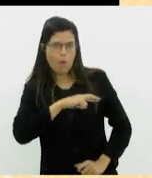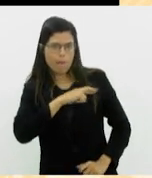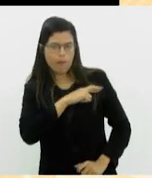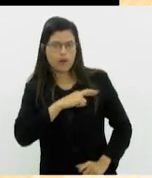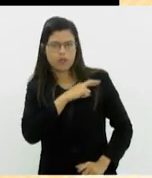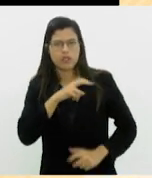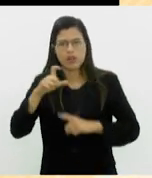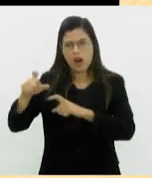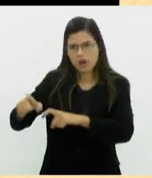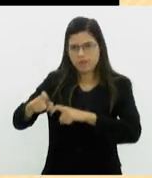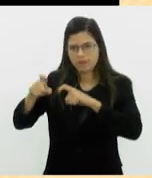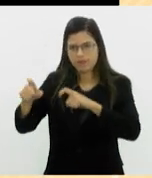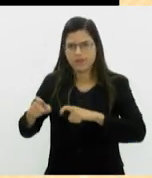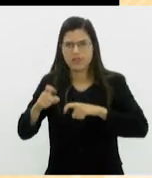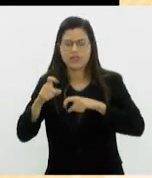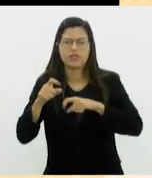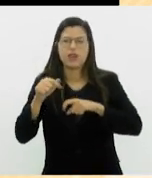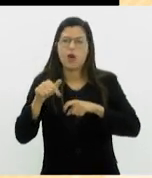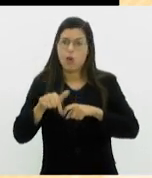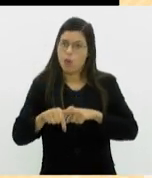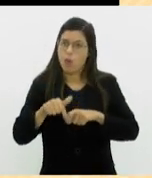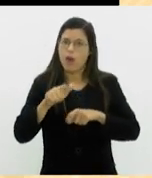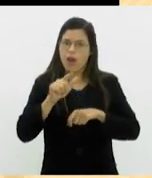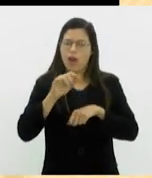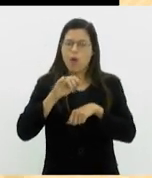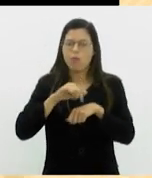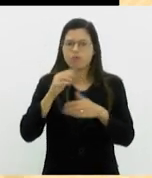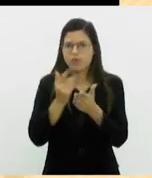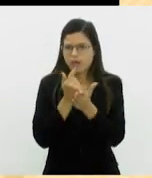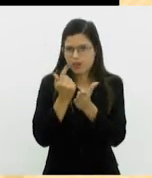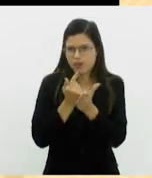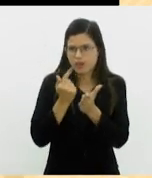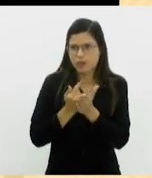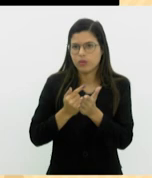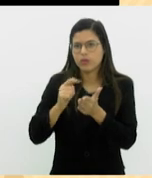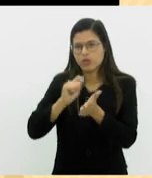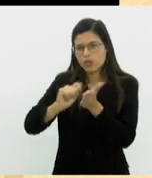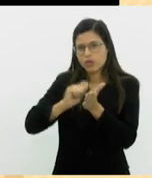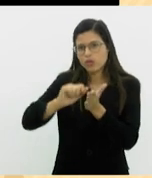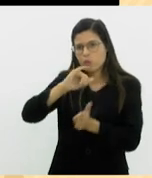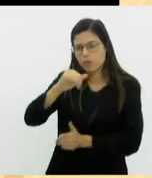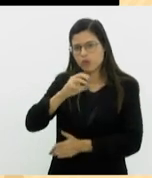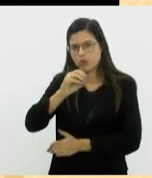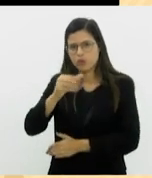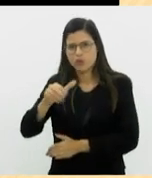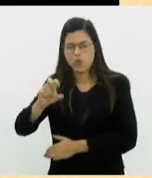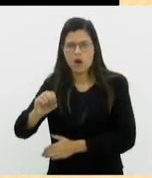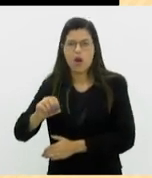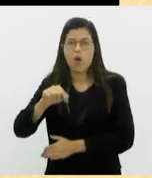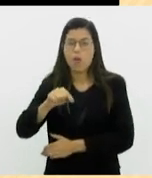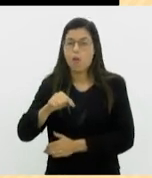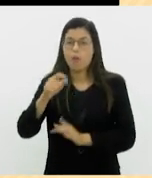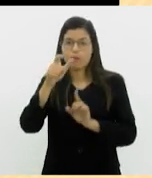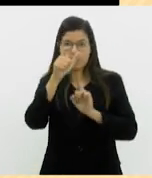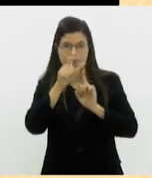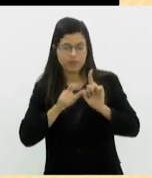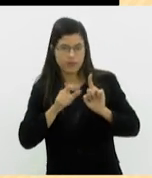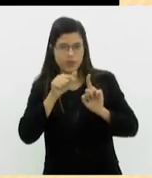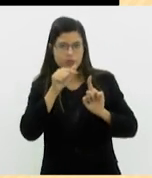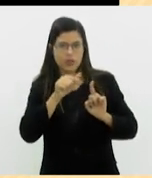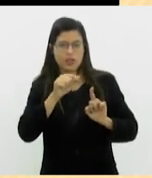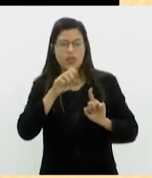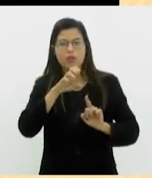Veredas, obra-prima da literatura brasileira, escrita por João Guimarães Rosa. Nela, o personagem central, o